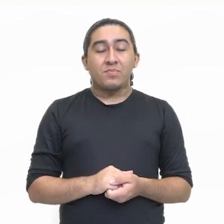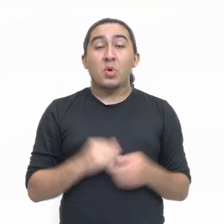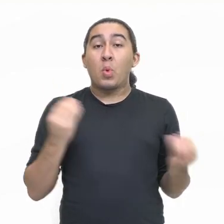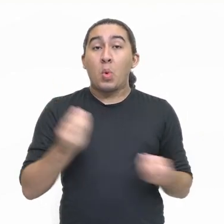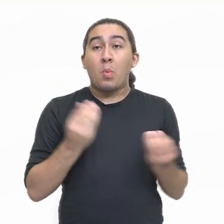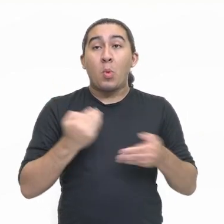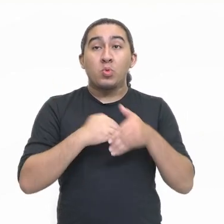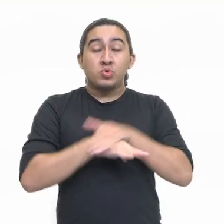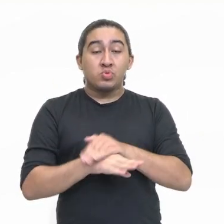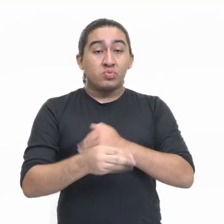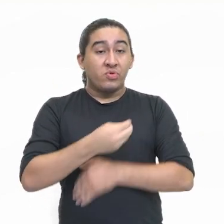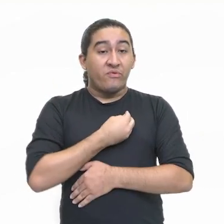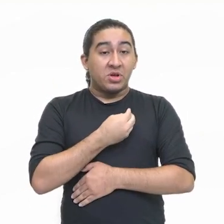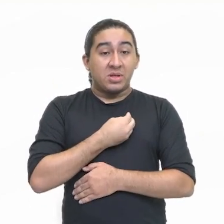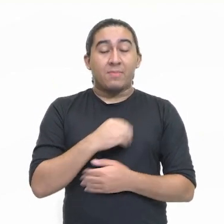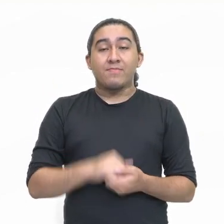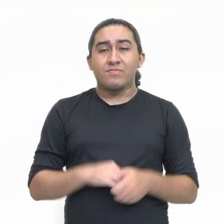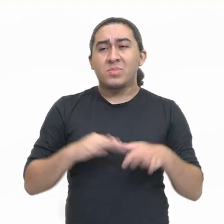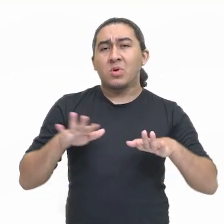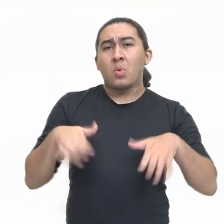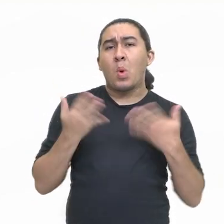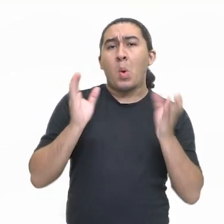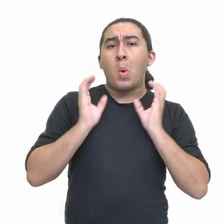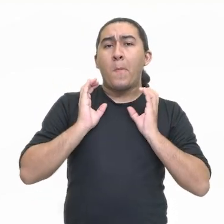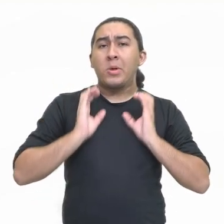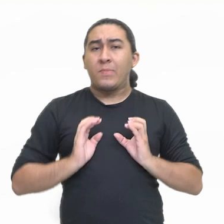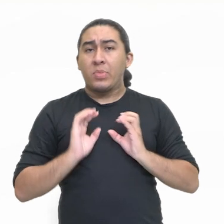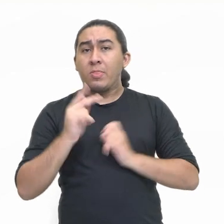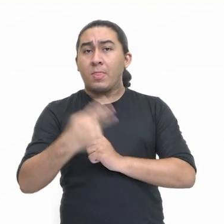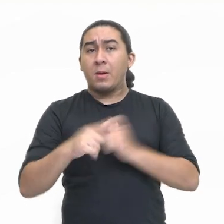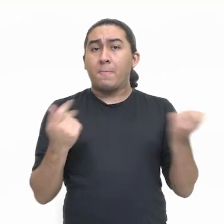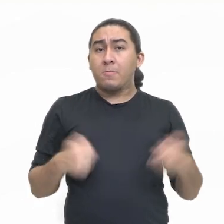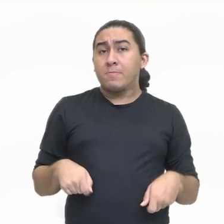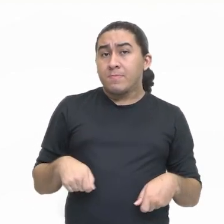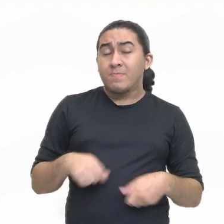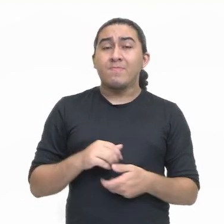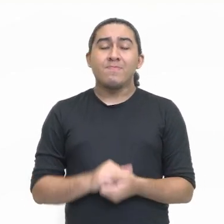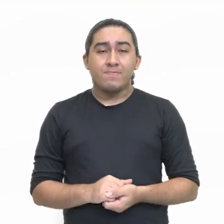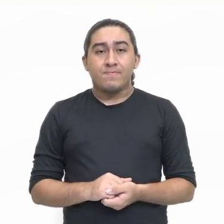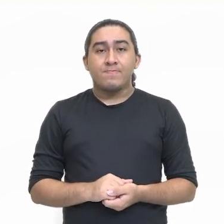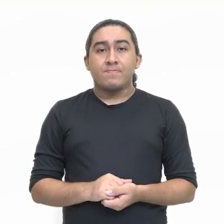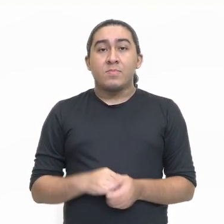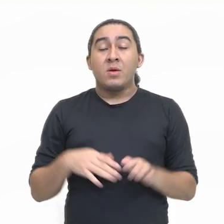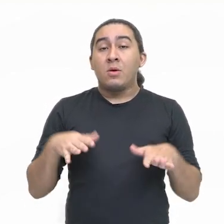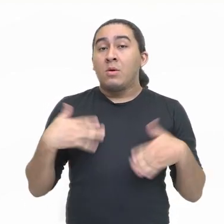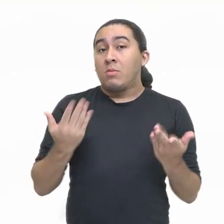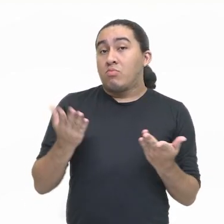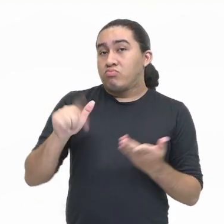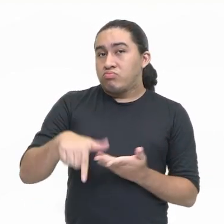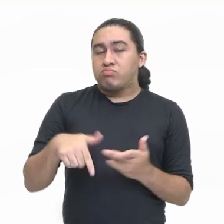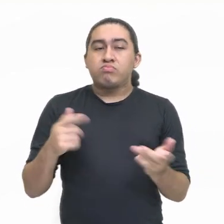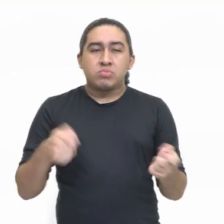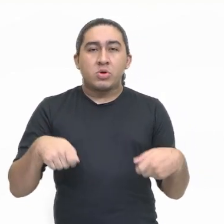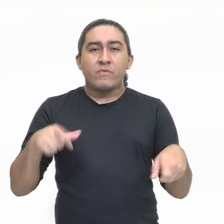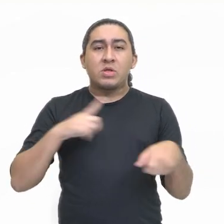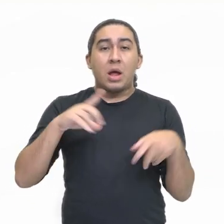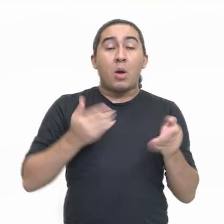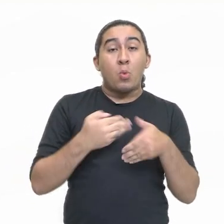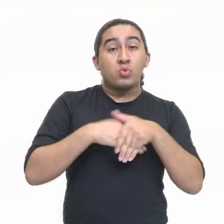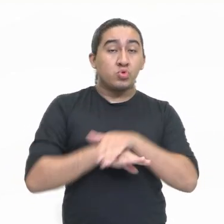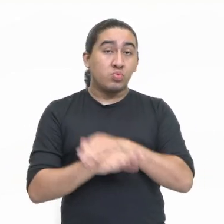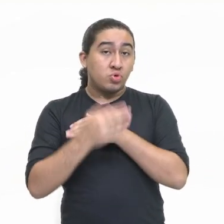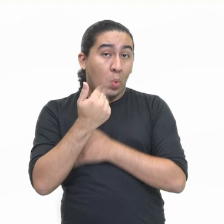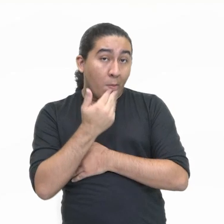modo o como quais os comportamentos que ele tem né Quais são os hábitos